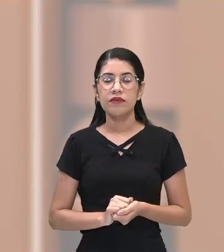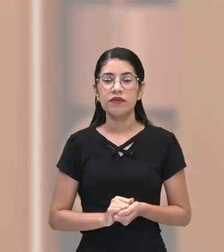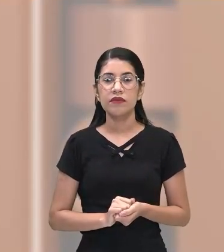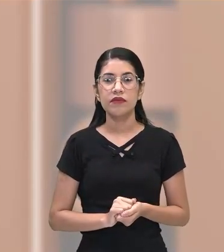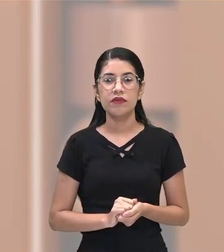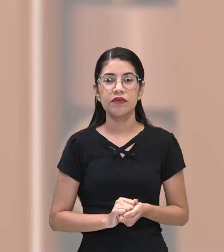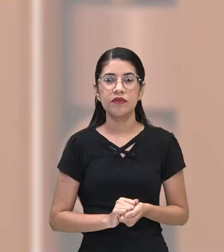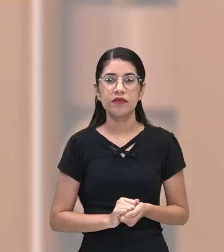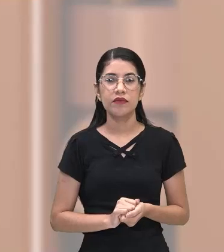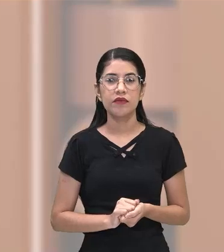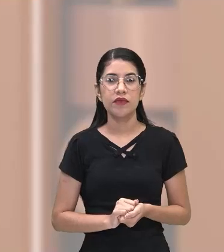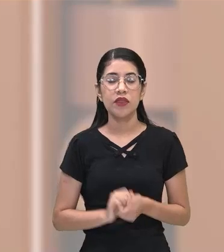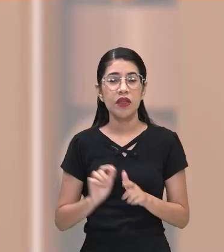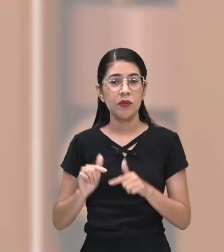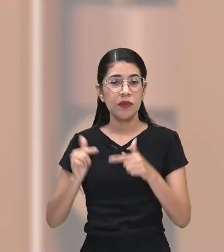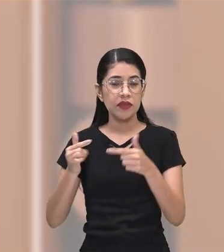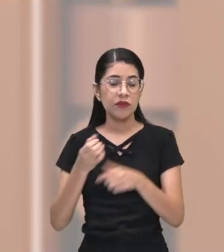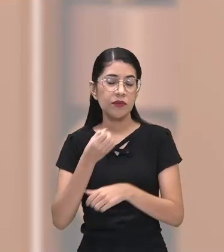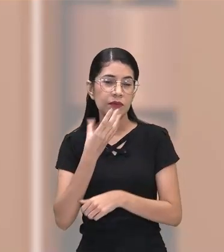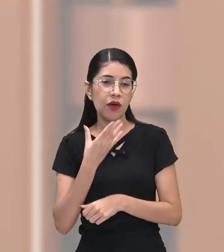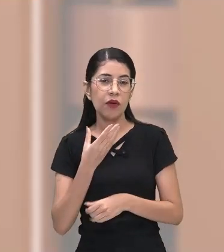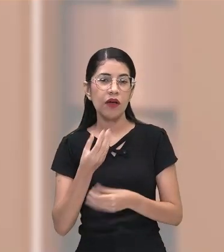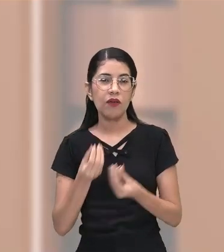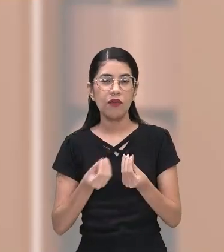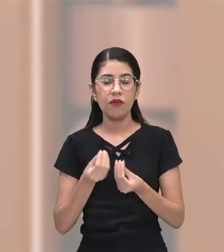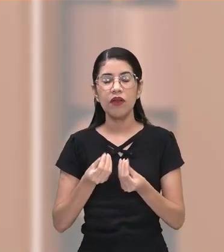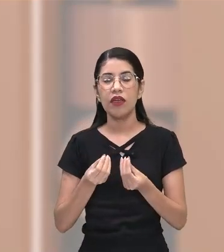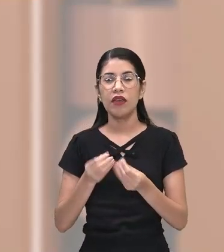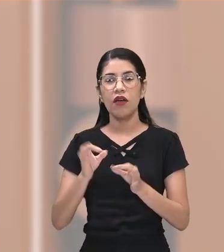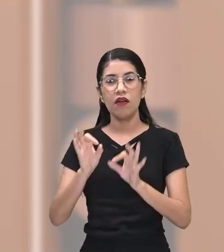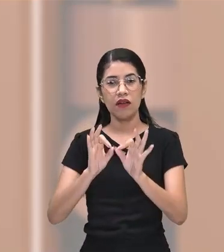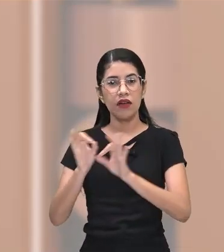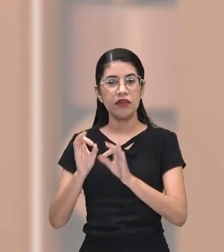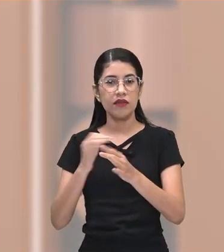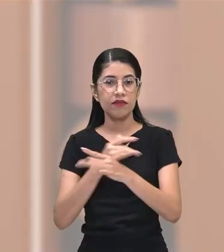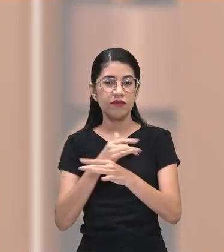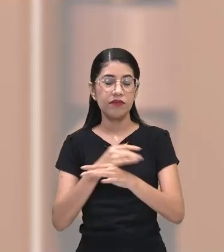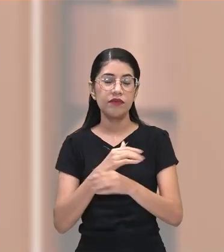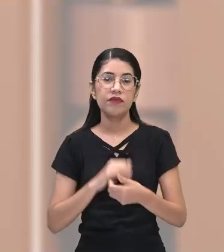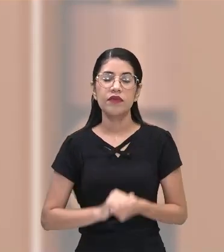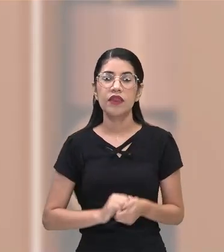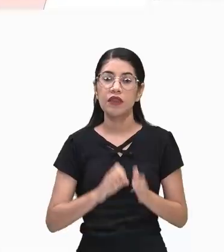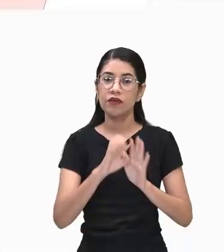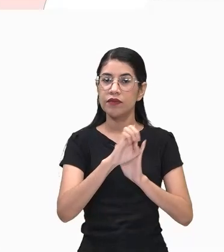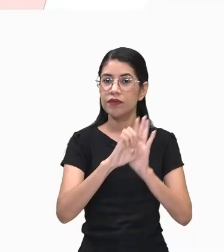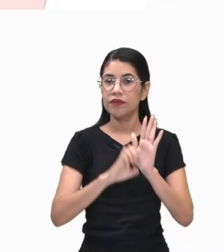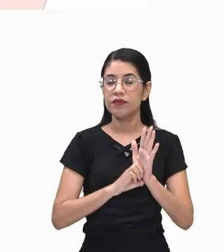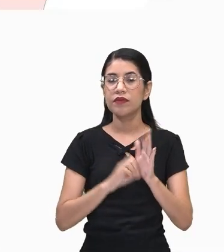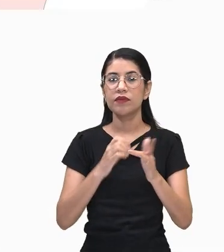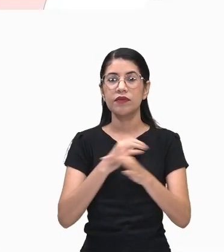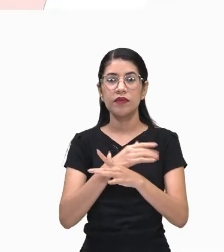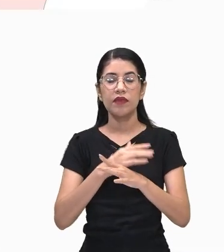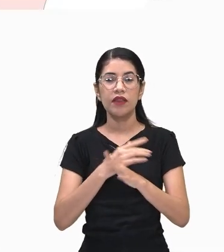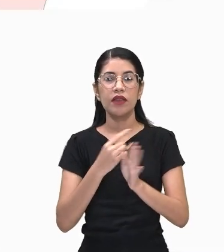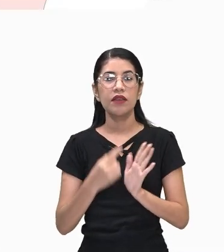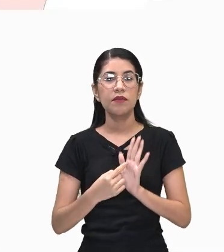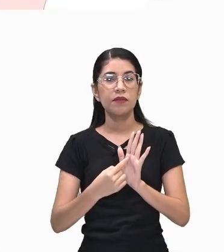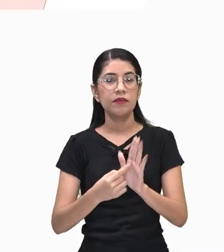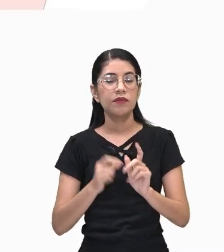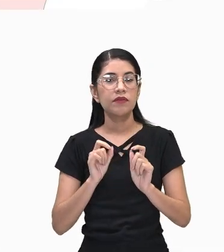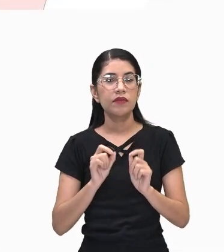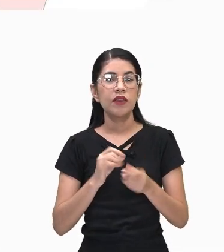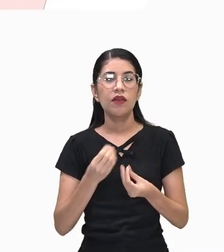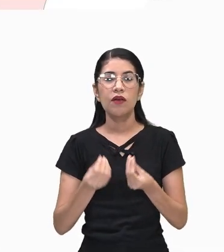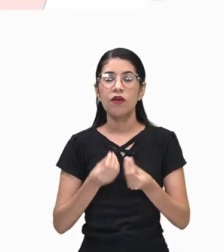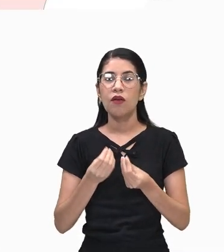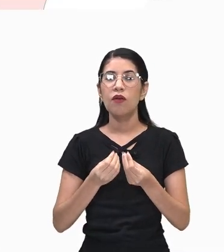ação de um plano diretor em algumas cidades. Então, o Estatuto da Cidade, ele determina que o plano